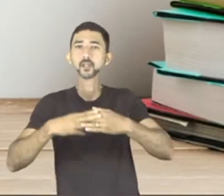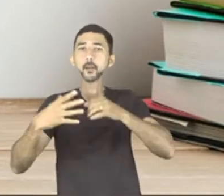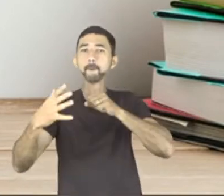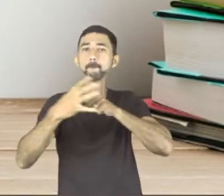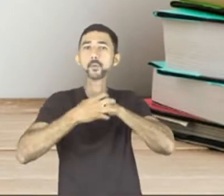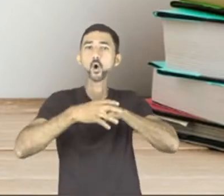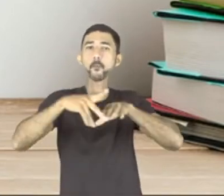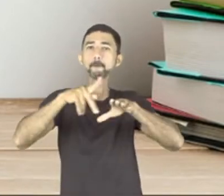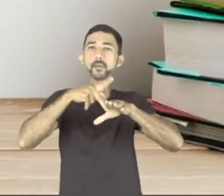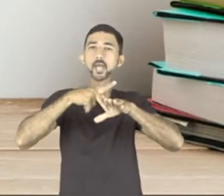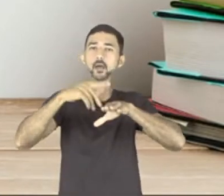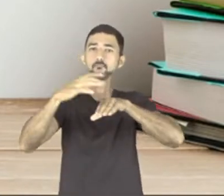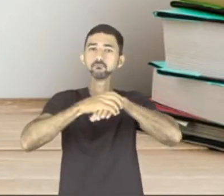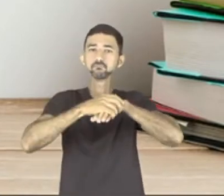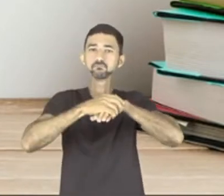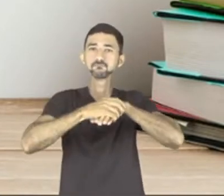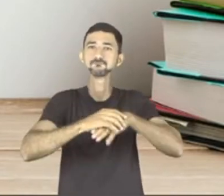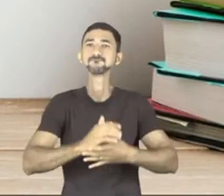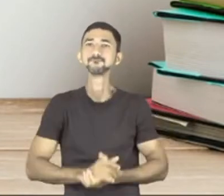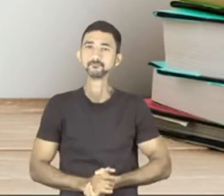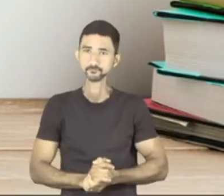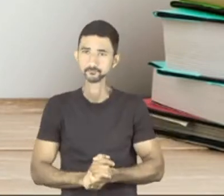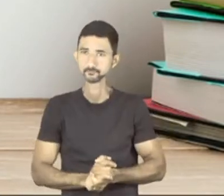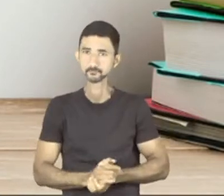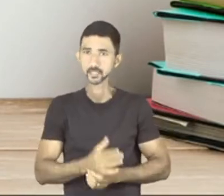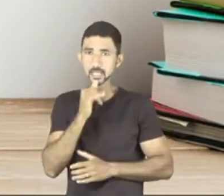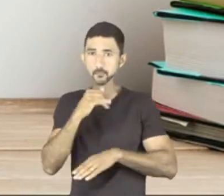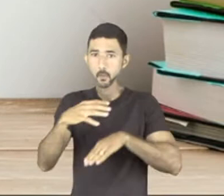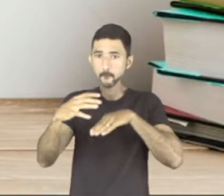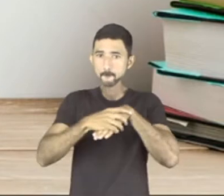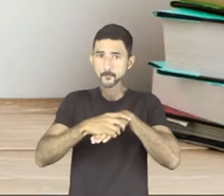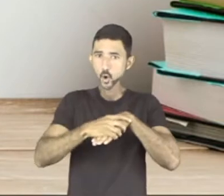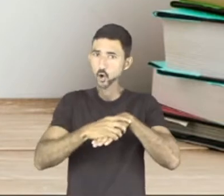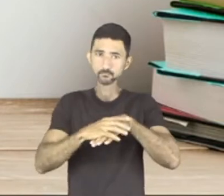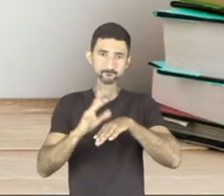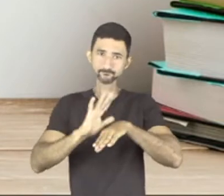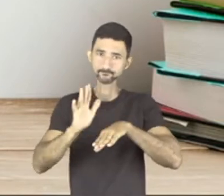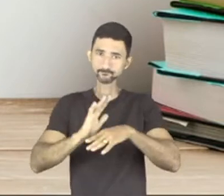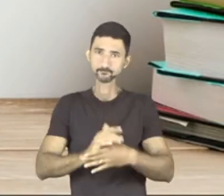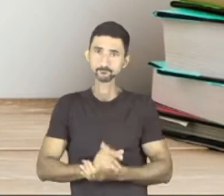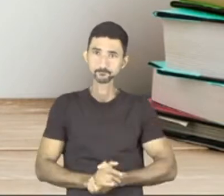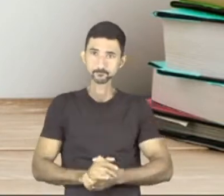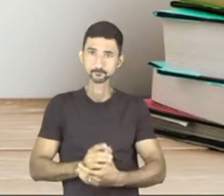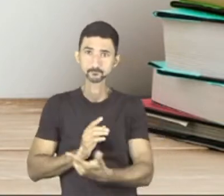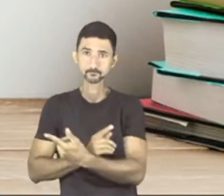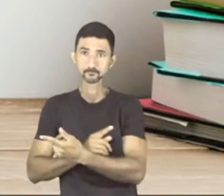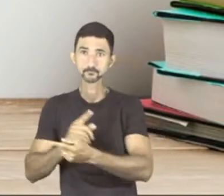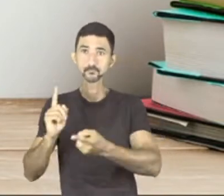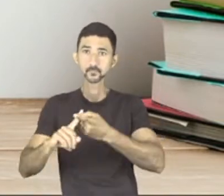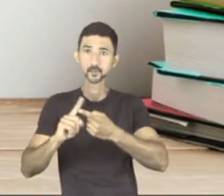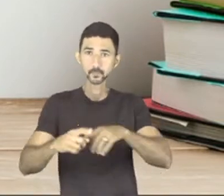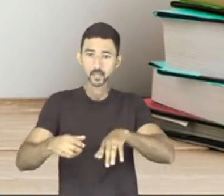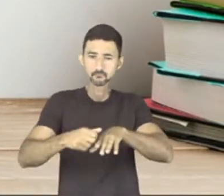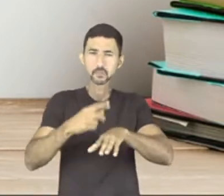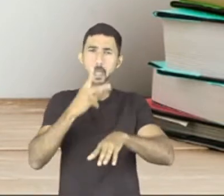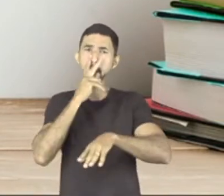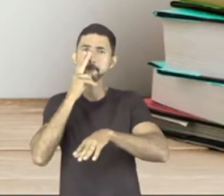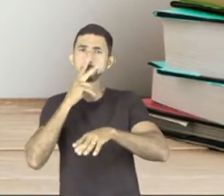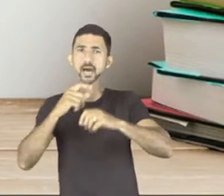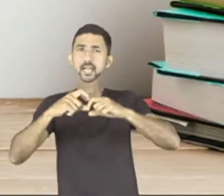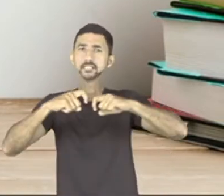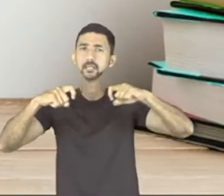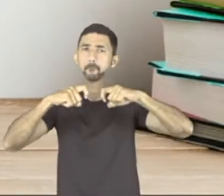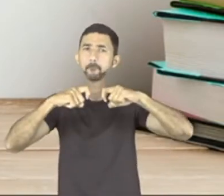nos pés. Isso não é somente uma proteção. Ali, chama de meia, nessa